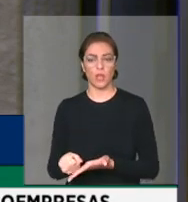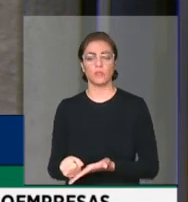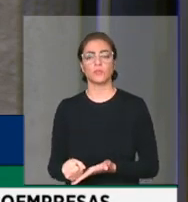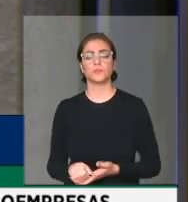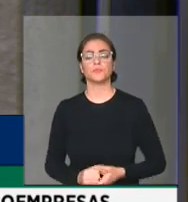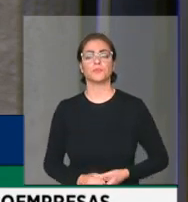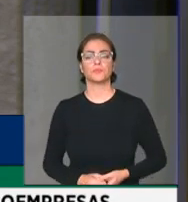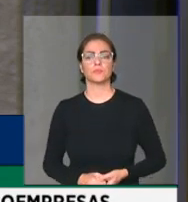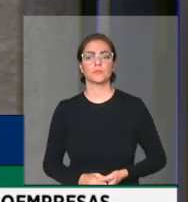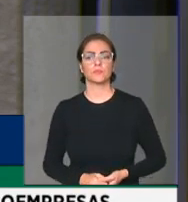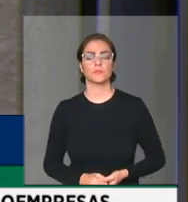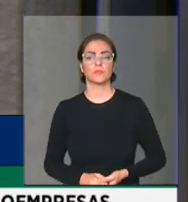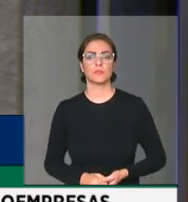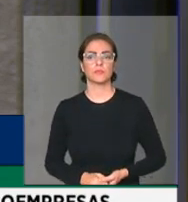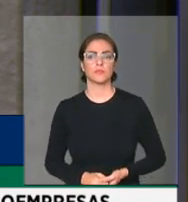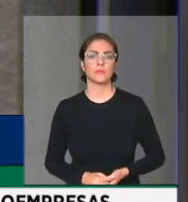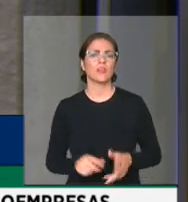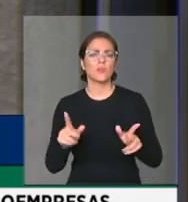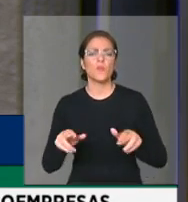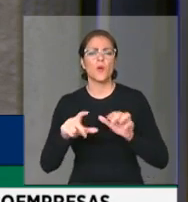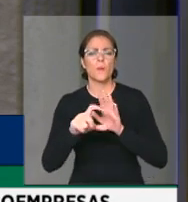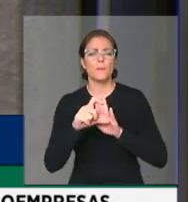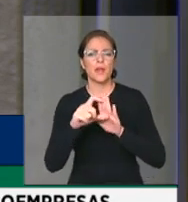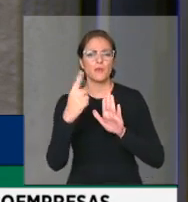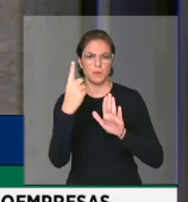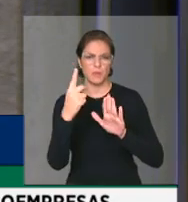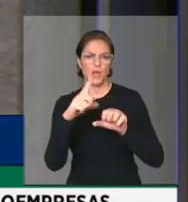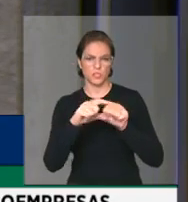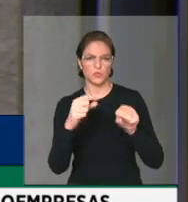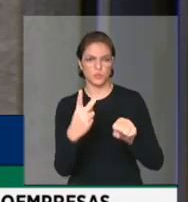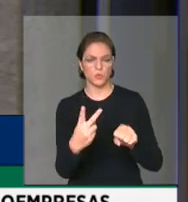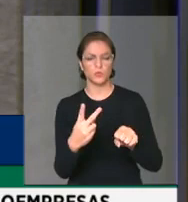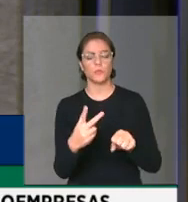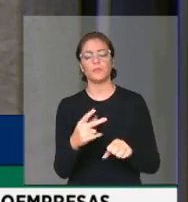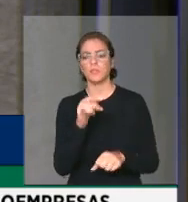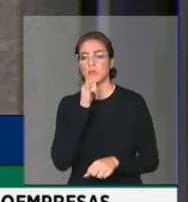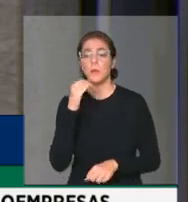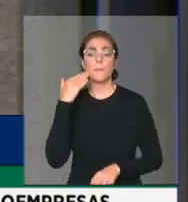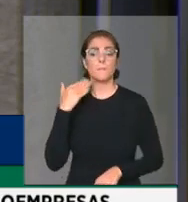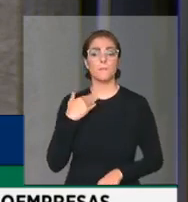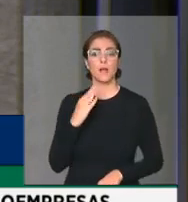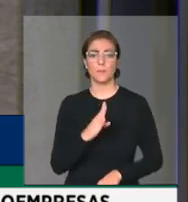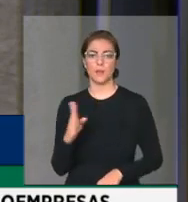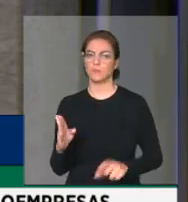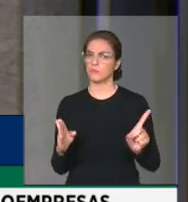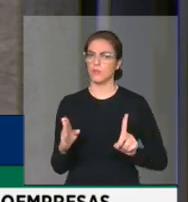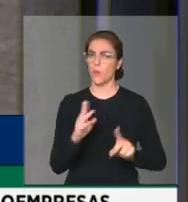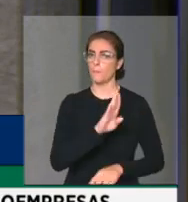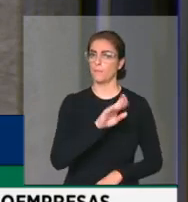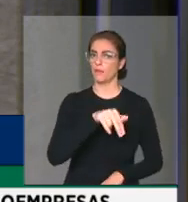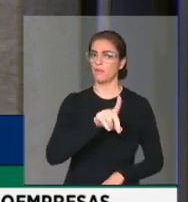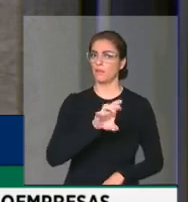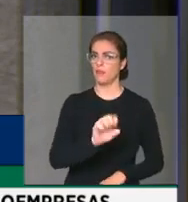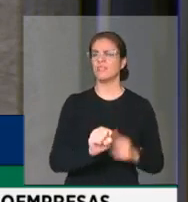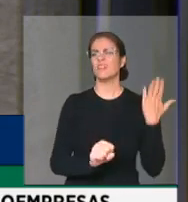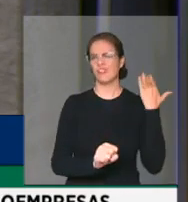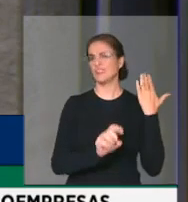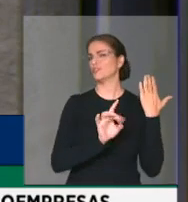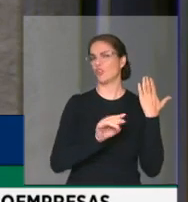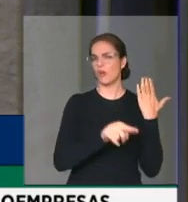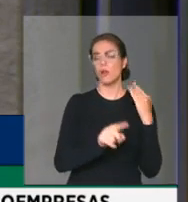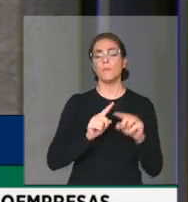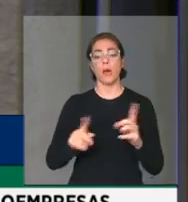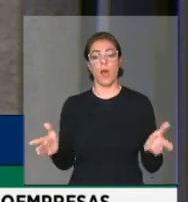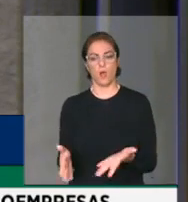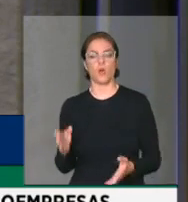ao que se refere o parágrafo 1º do artigo 2º, agora o Banco do Brasil, não mais o BNDES, na proposta original era o BNDES, o Banco